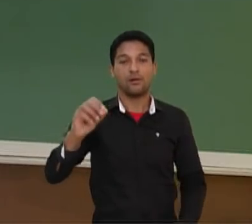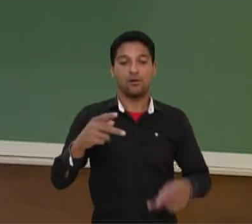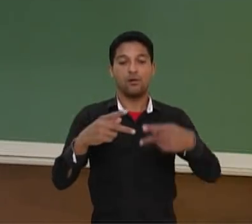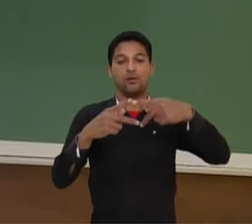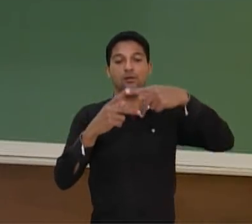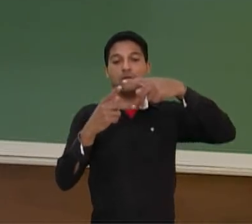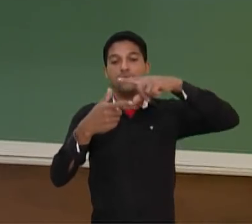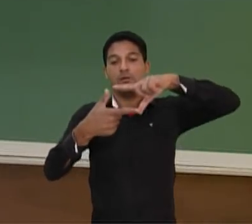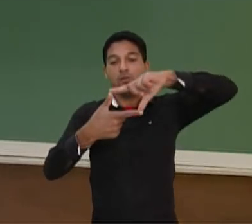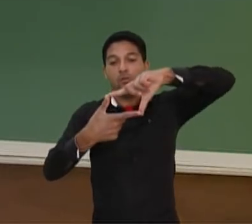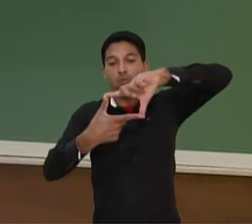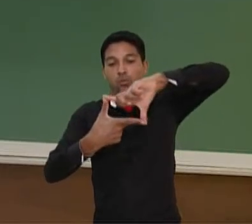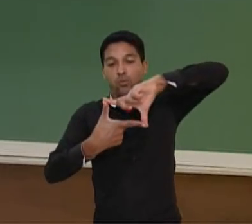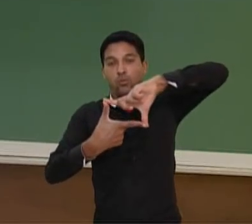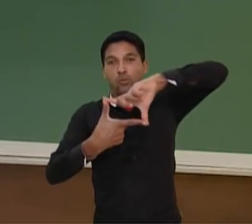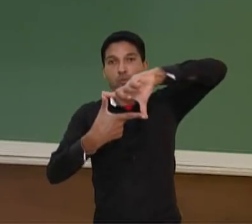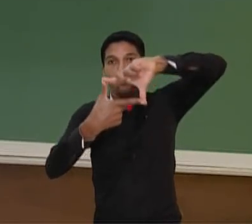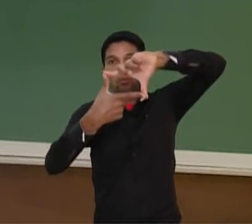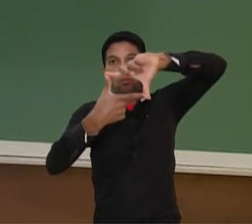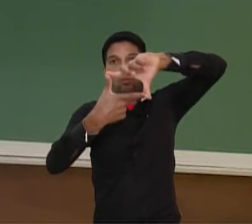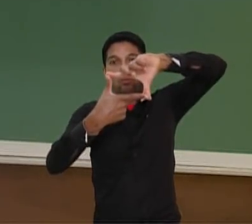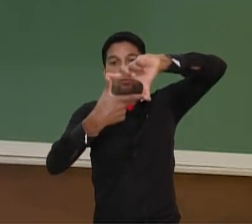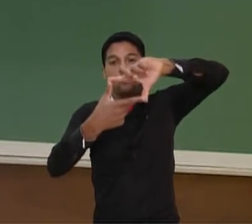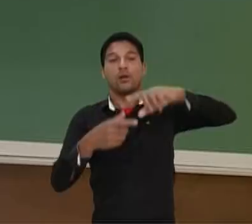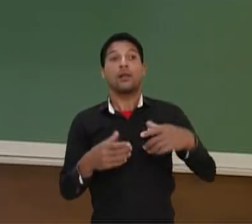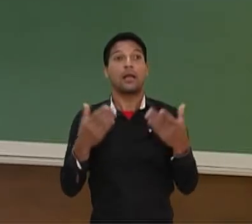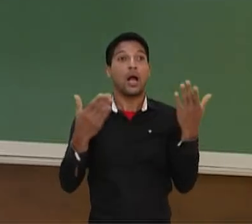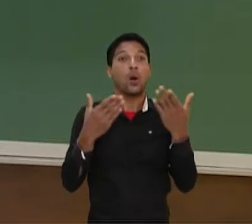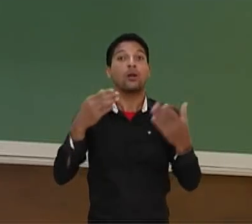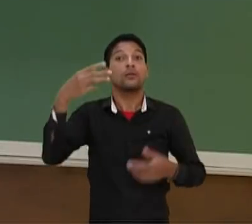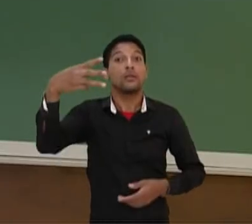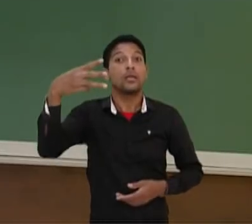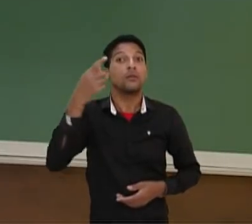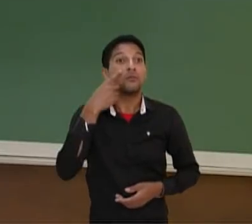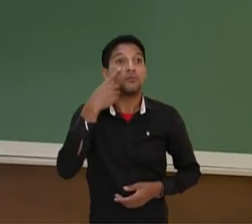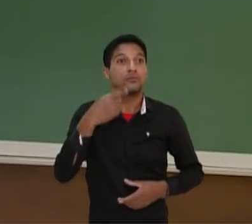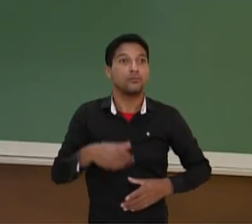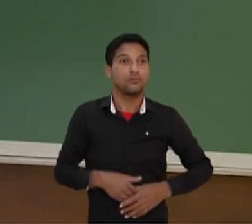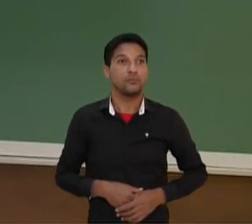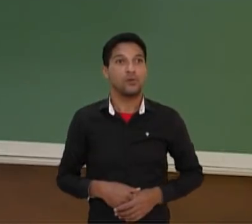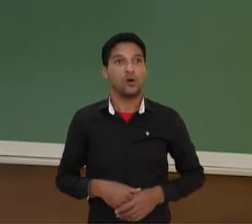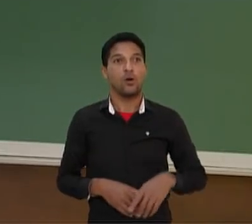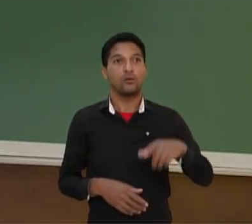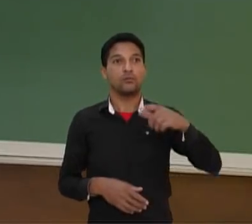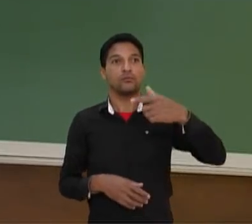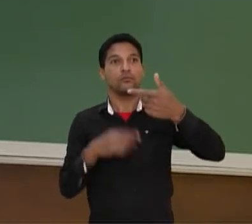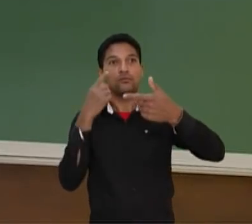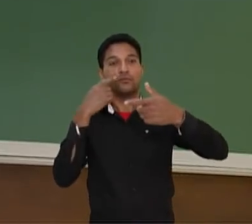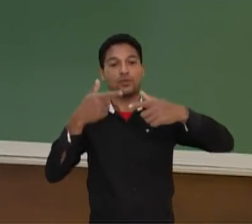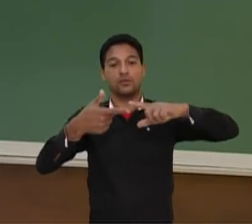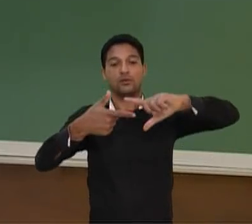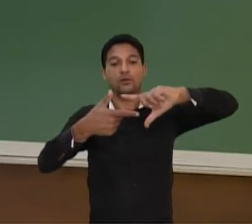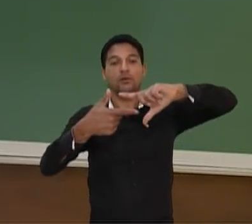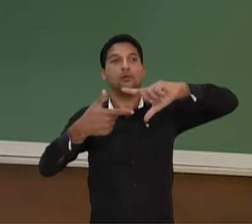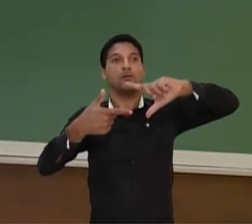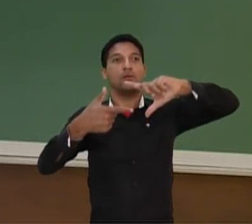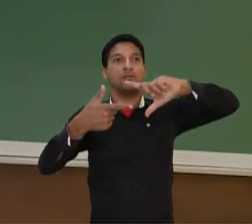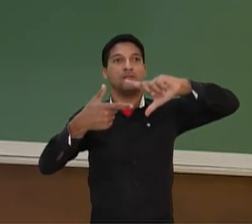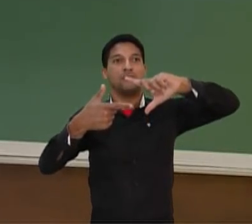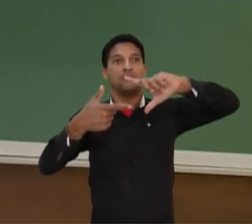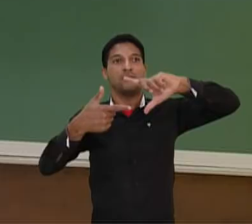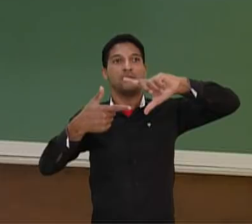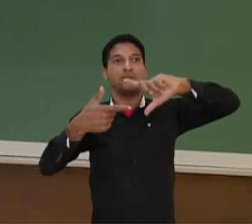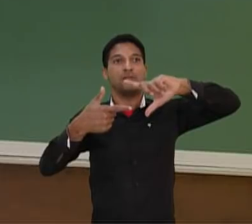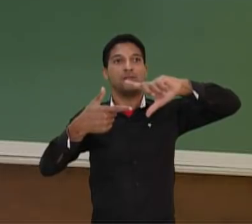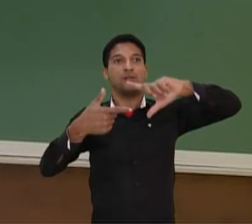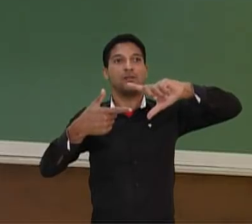tem que tomar cuidado para você não se confundir. Por quê? Veja só. Aqui tem 3, aqui tem 2.